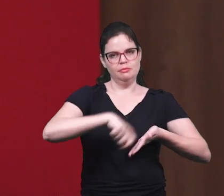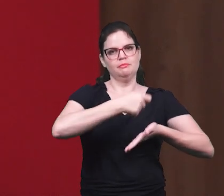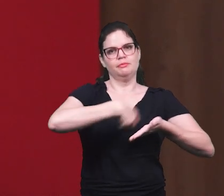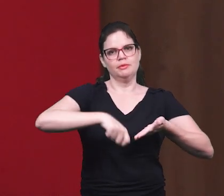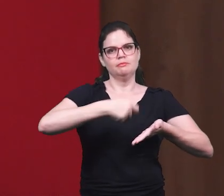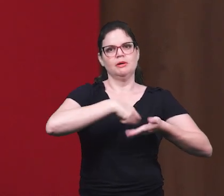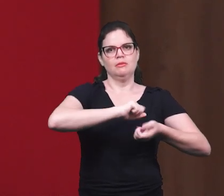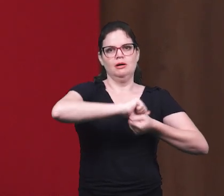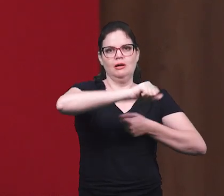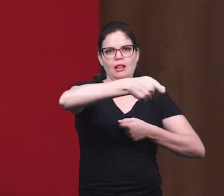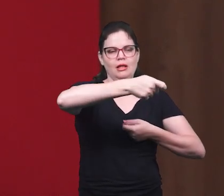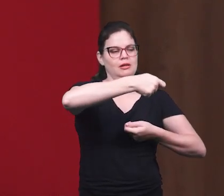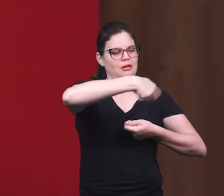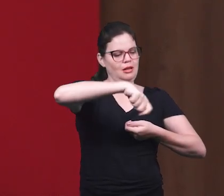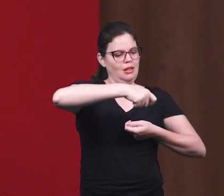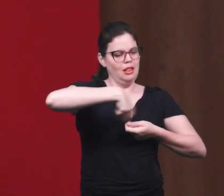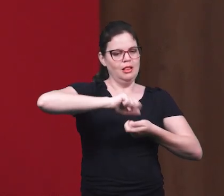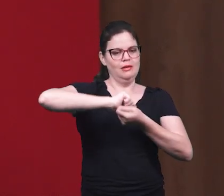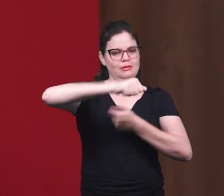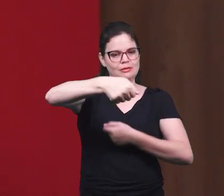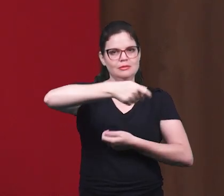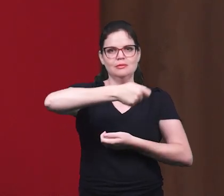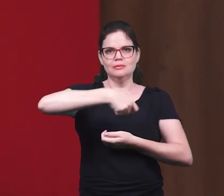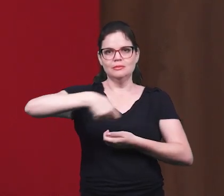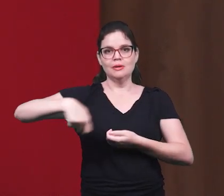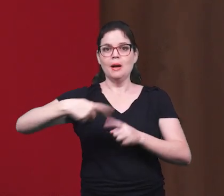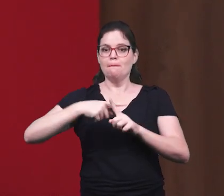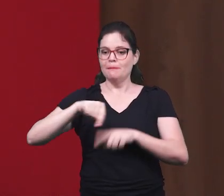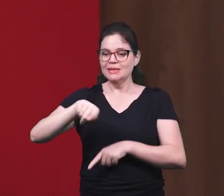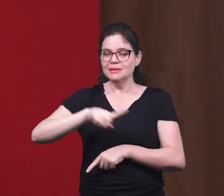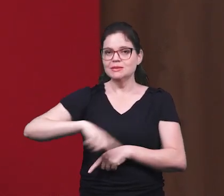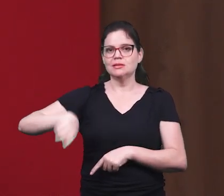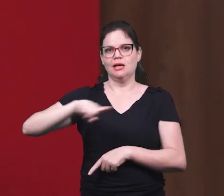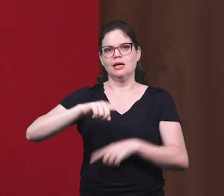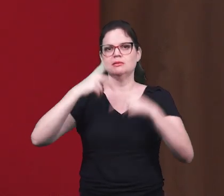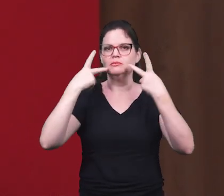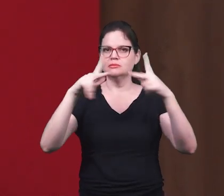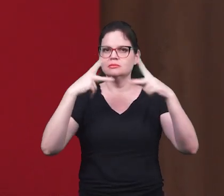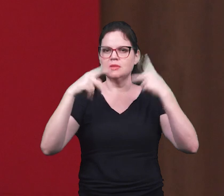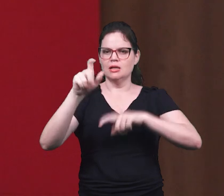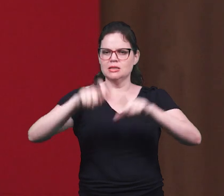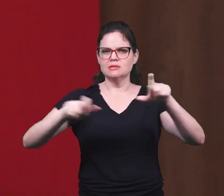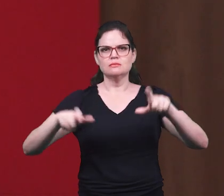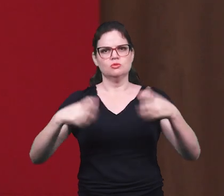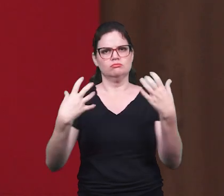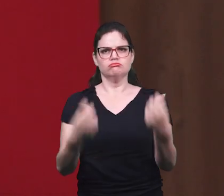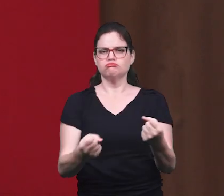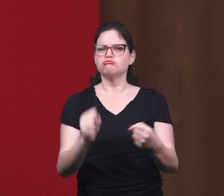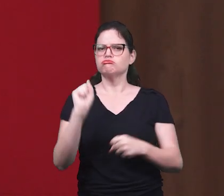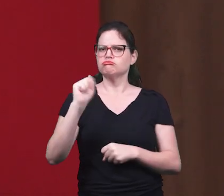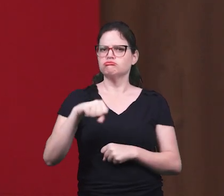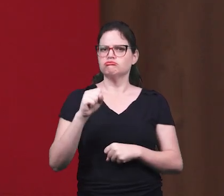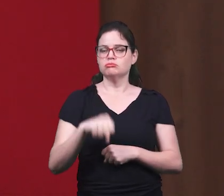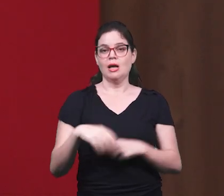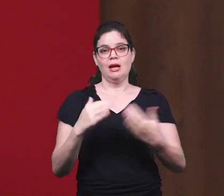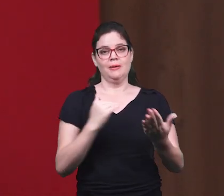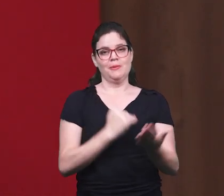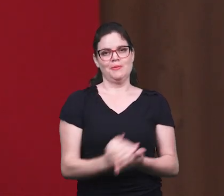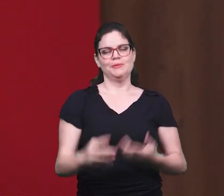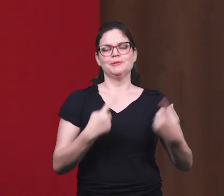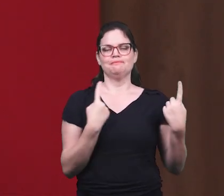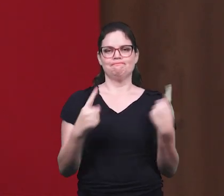ele, então, mas a pregação dele teve muito boa aceitação. E vieram, então,